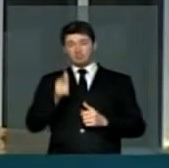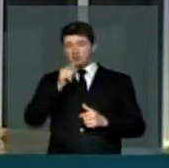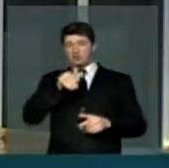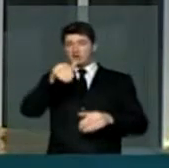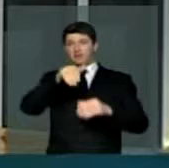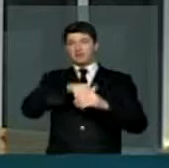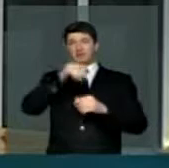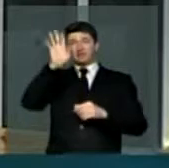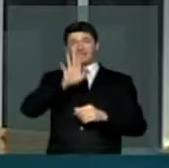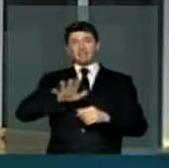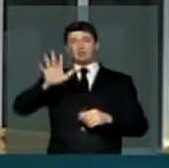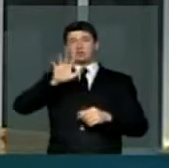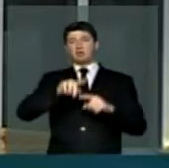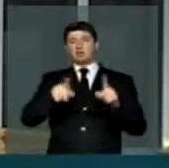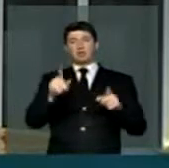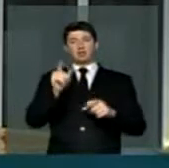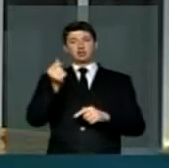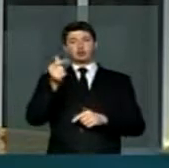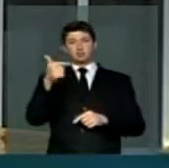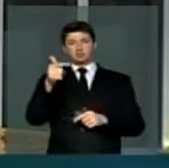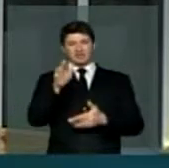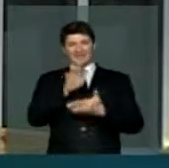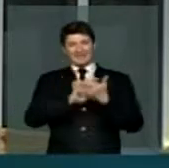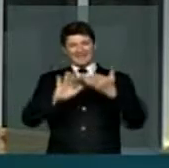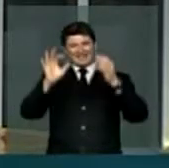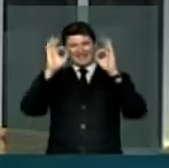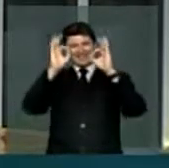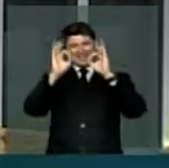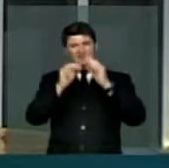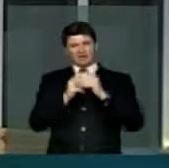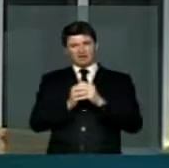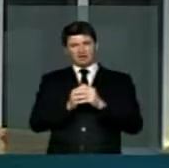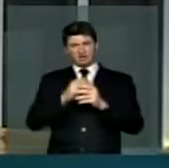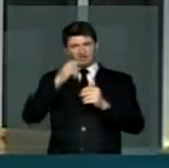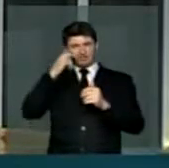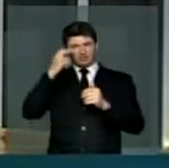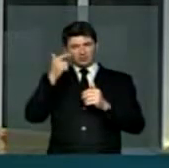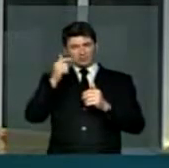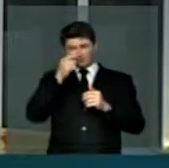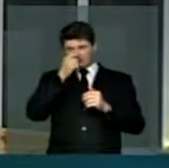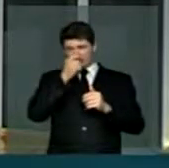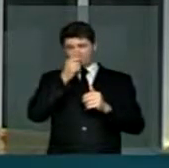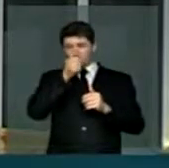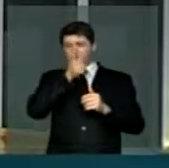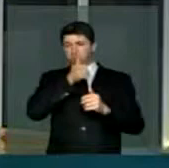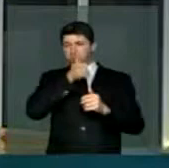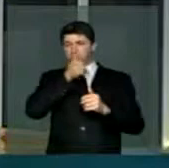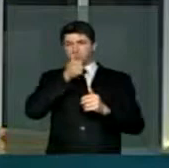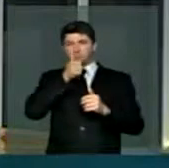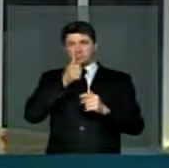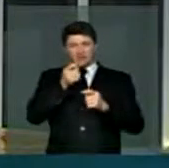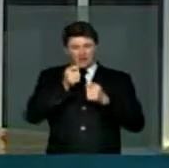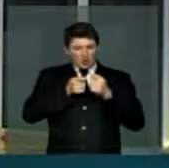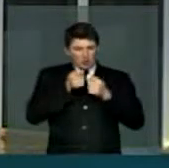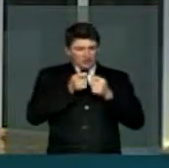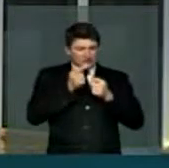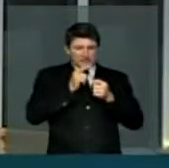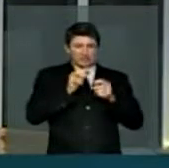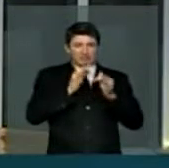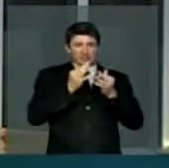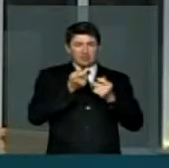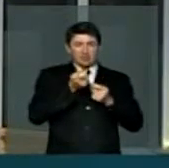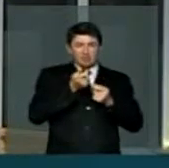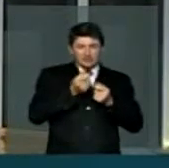eleições nacionais sem nenhuma condição financeira e não se envergonharia de sacrificar as escassas economias